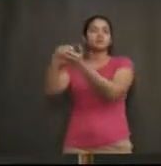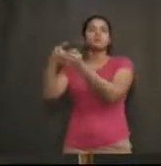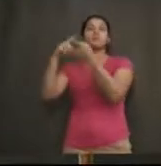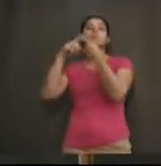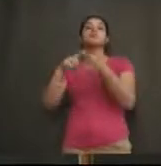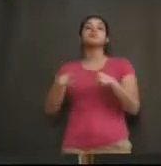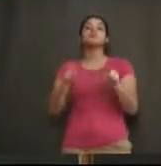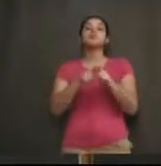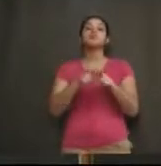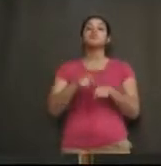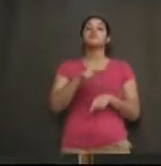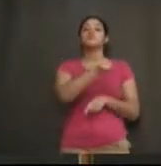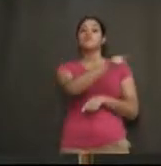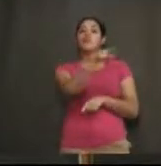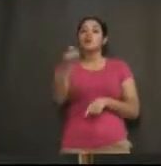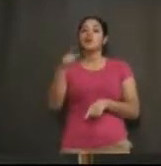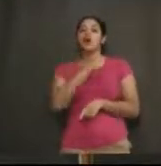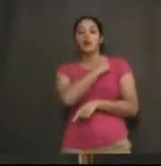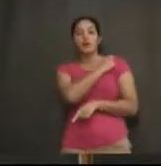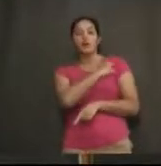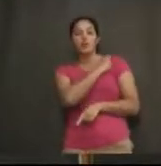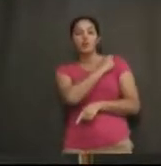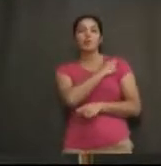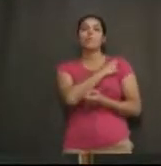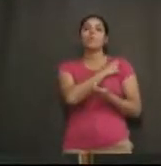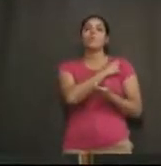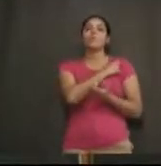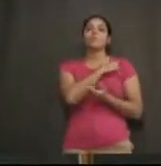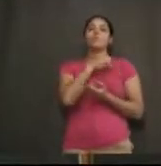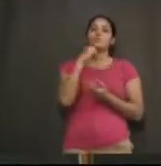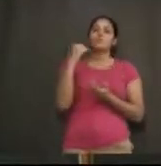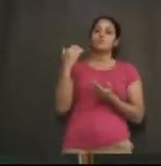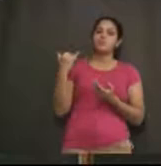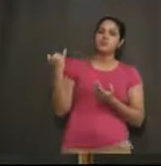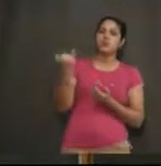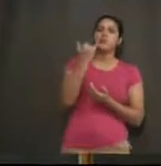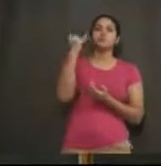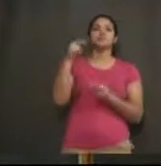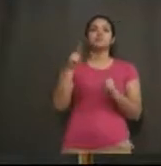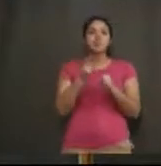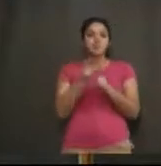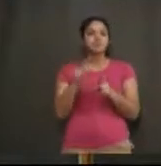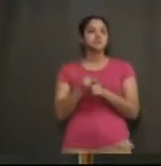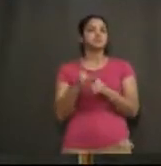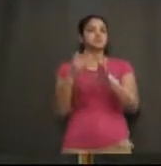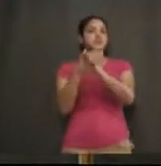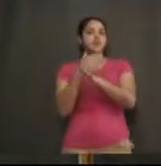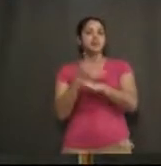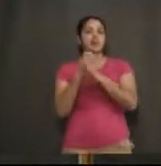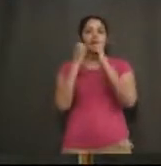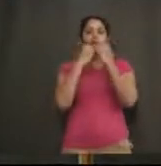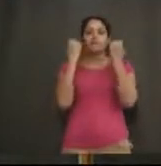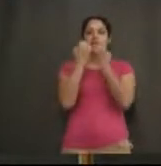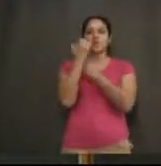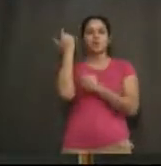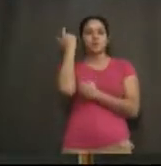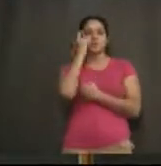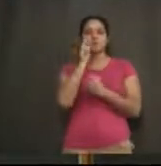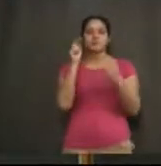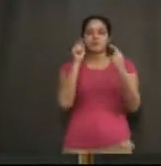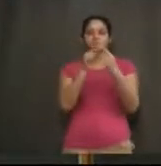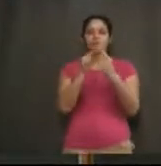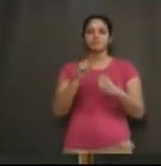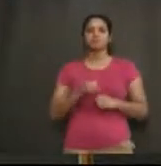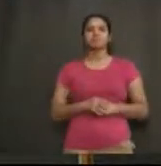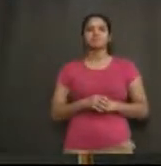alunos, estudantes, que são as pessoas também tão preciosas, que vão fazer desse evento um evento maravilhoso. Sem